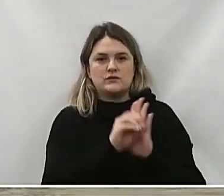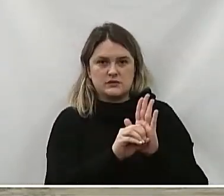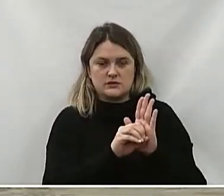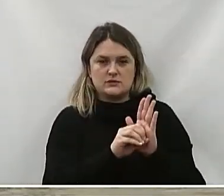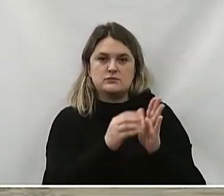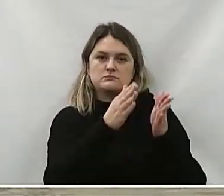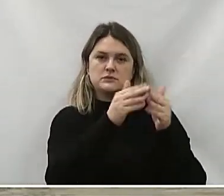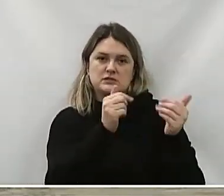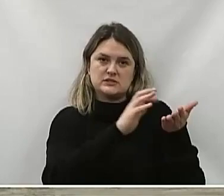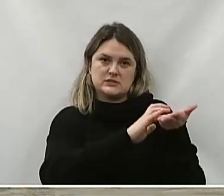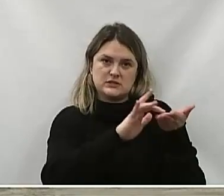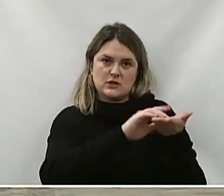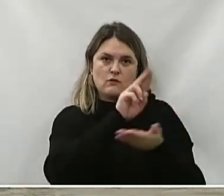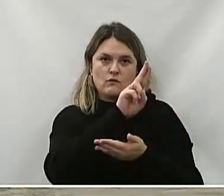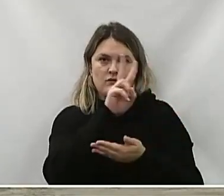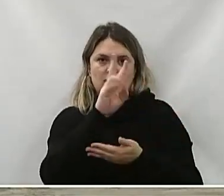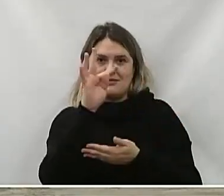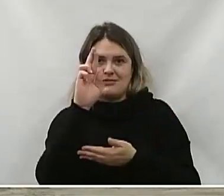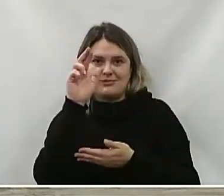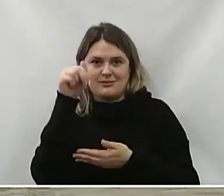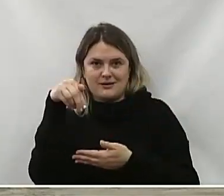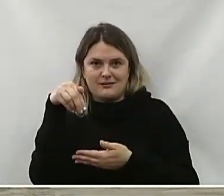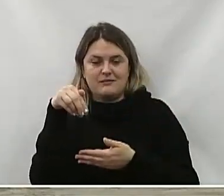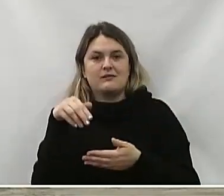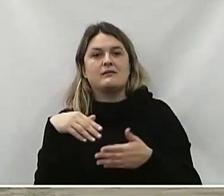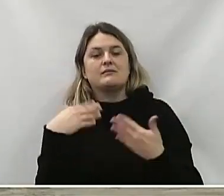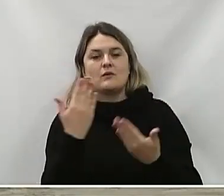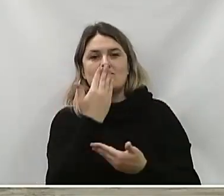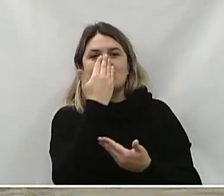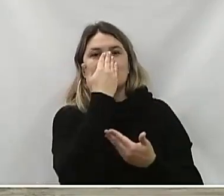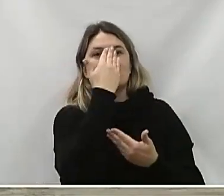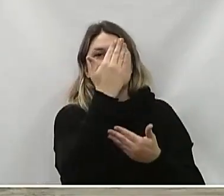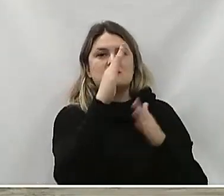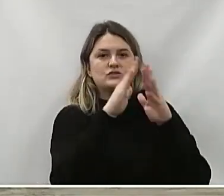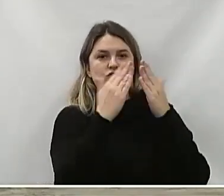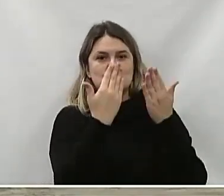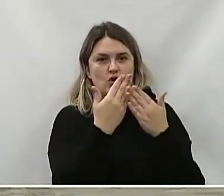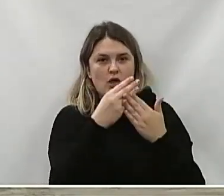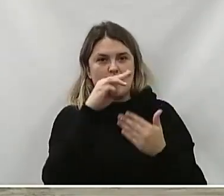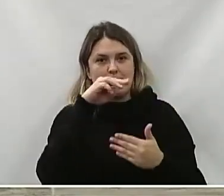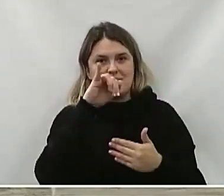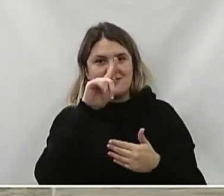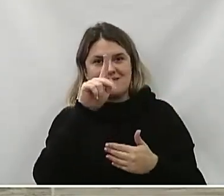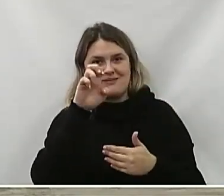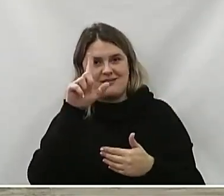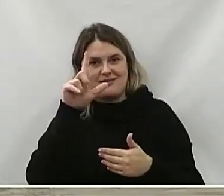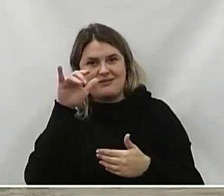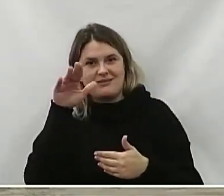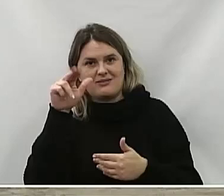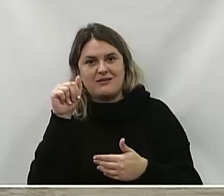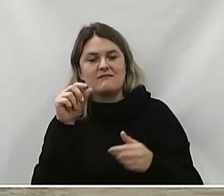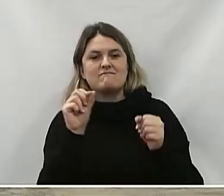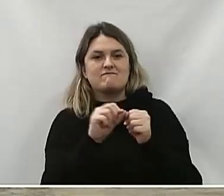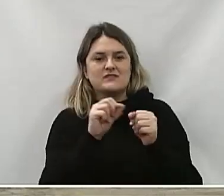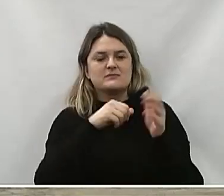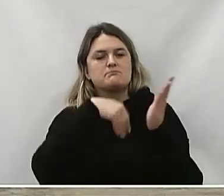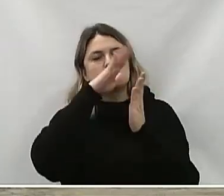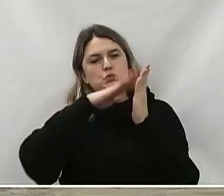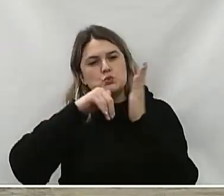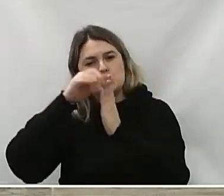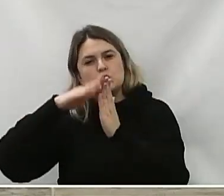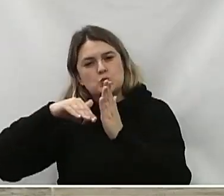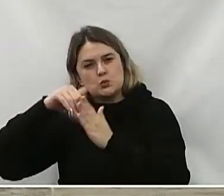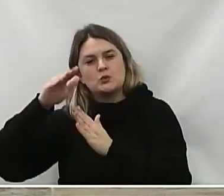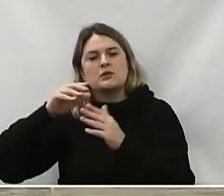perante a secretaria do viatran e foi atendido em frente à escola miguelina no bairro São Sebastião foi feito lá as pinturas